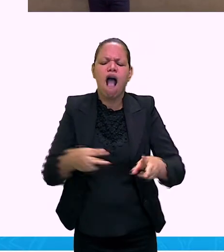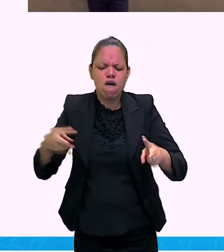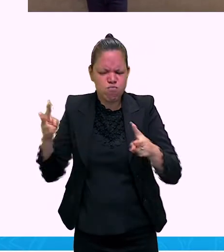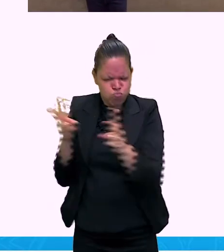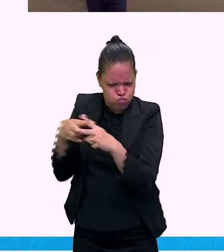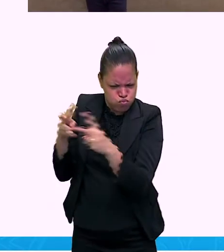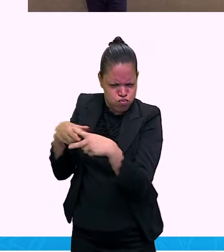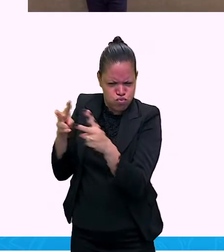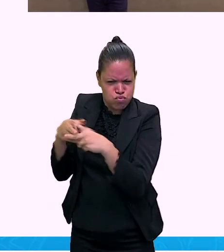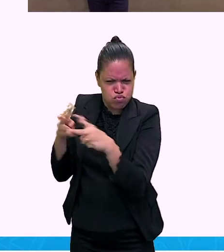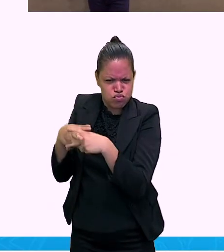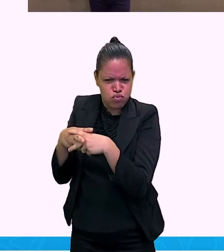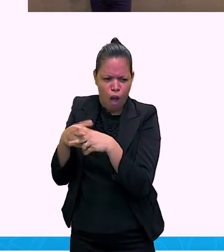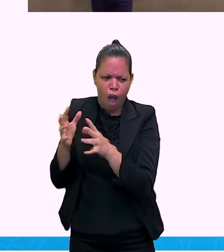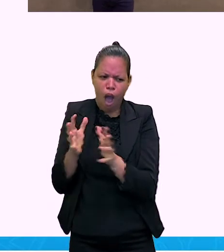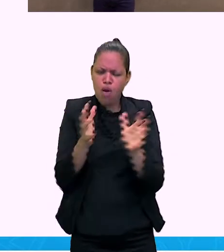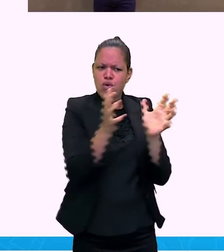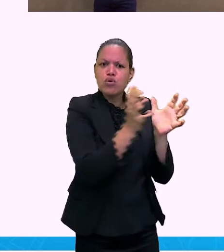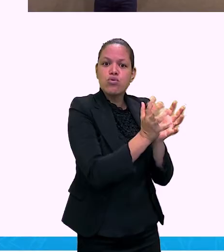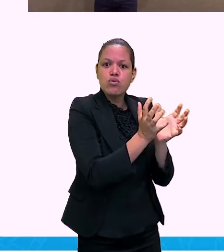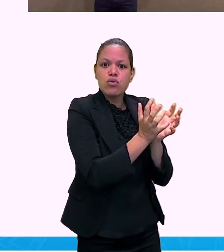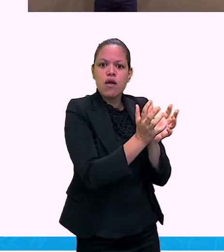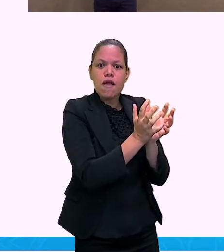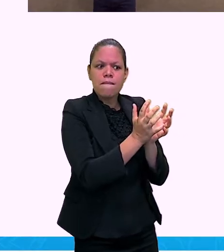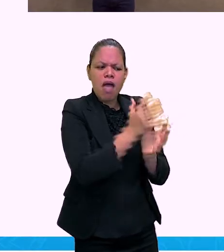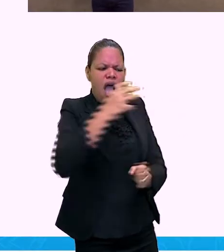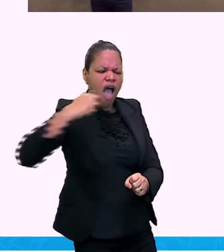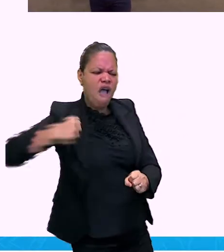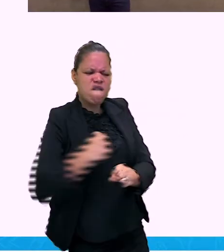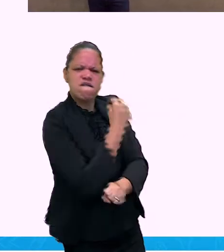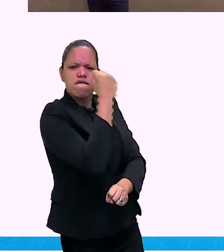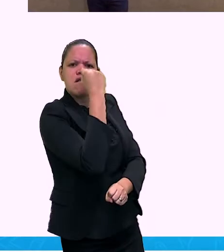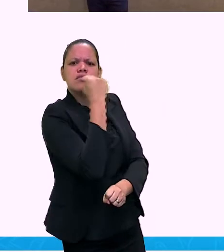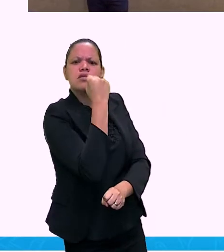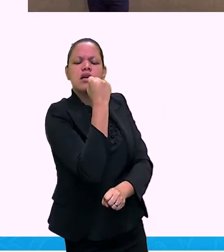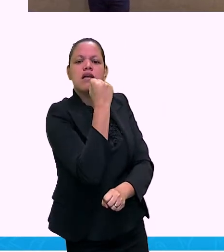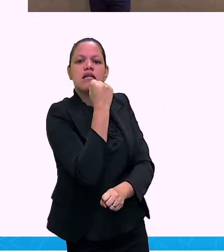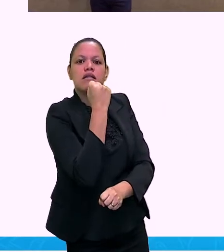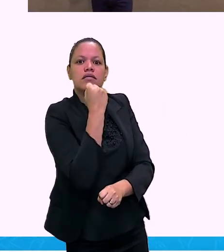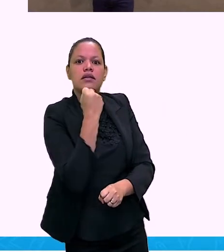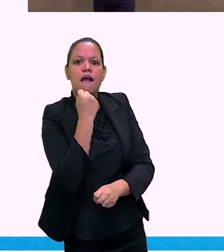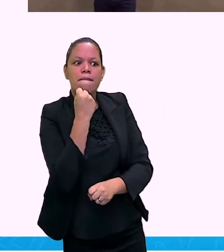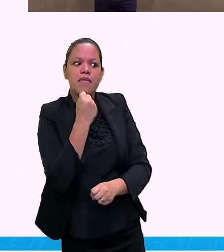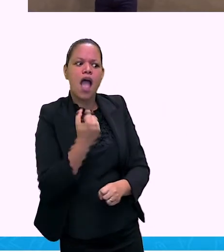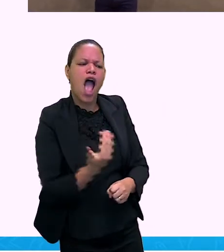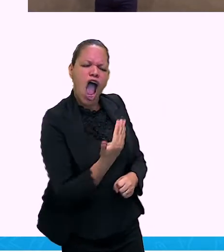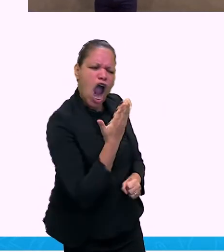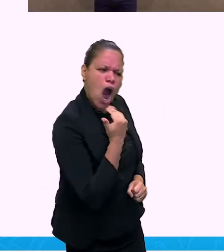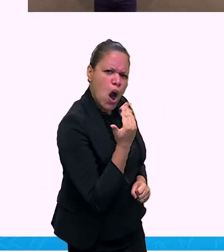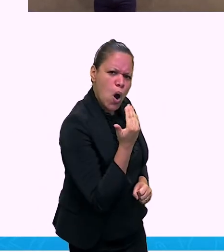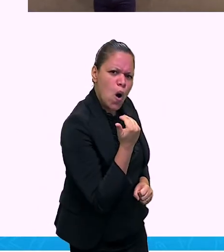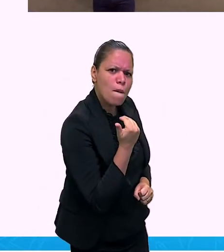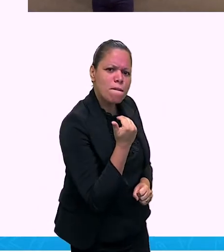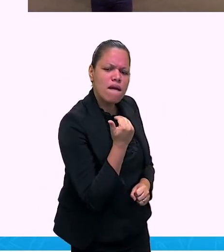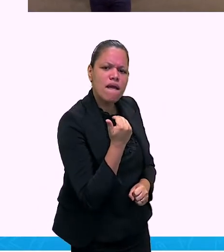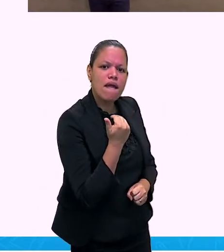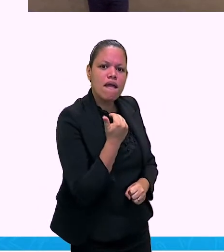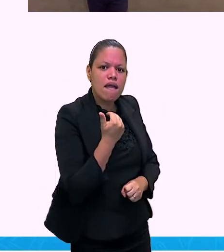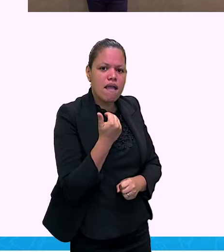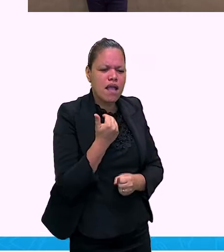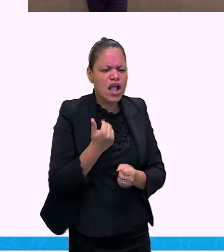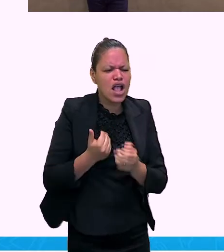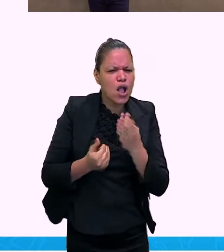nós ganhássemos, nós iríamos comer, por exemplo, a parte de um determinado índio que ele pudesse trazer o